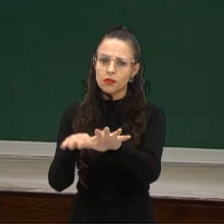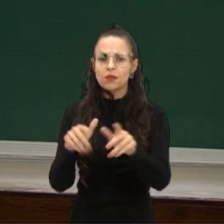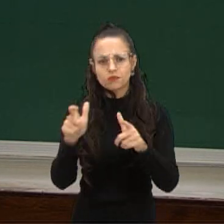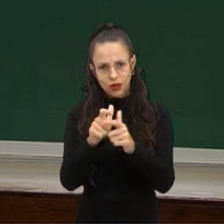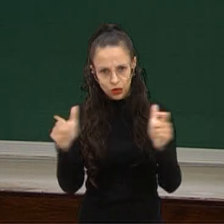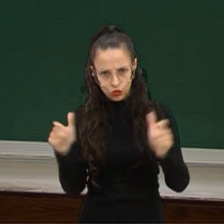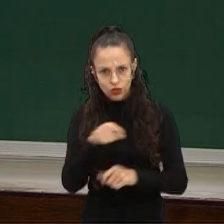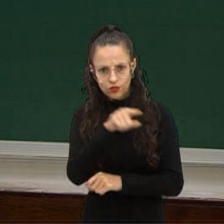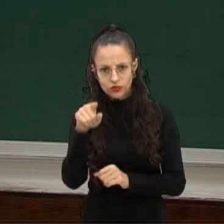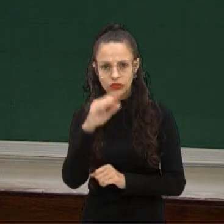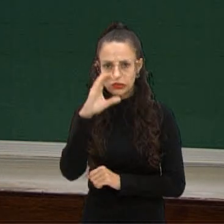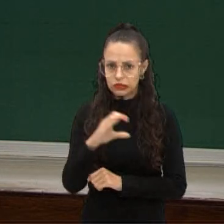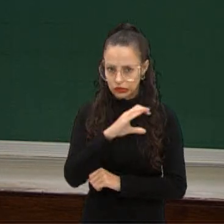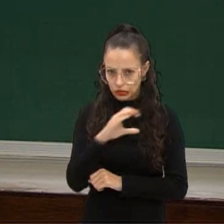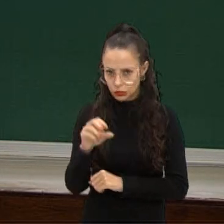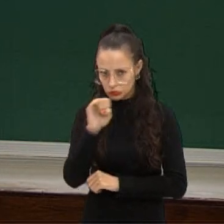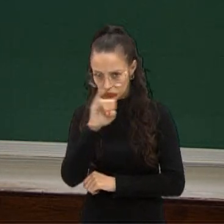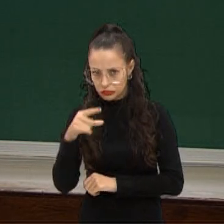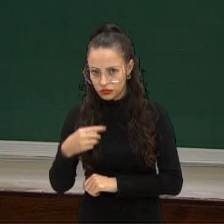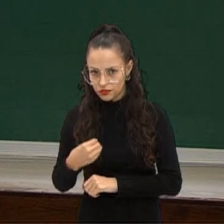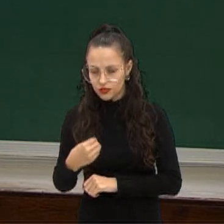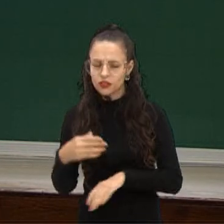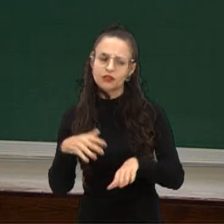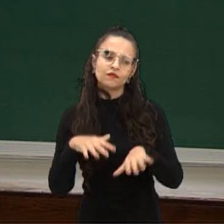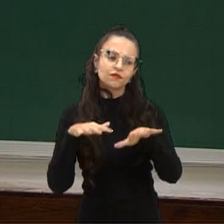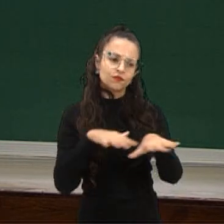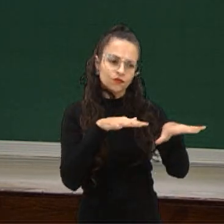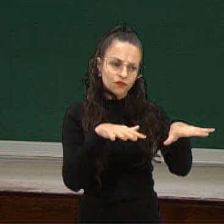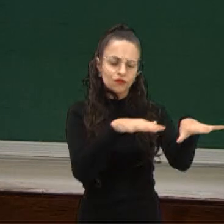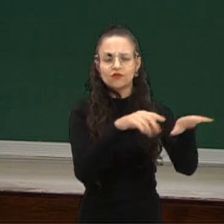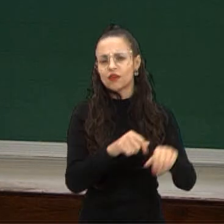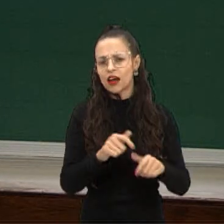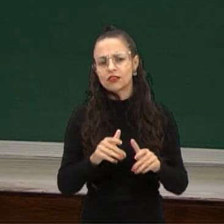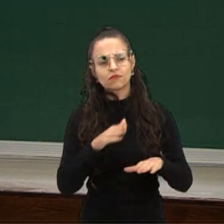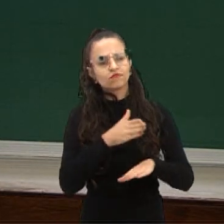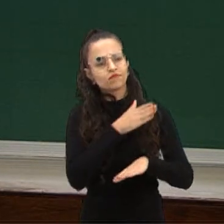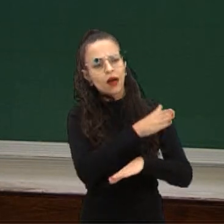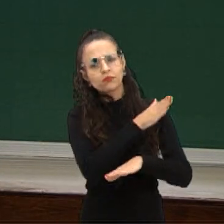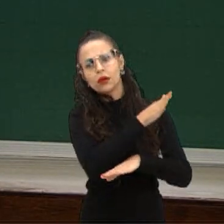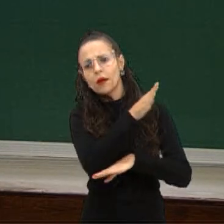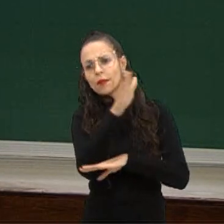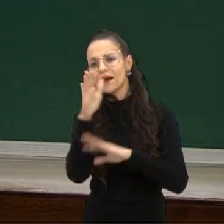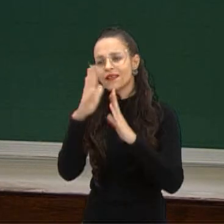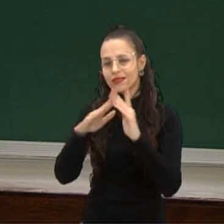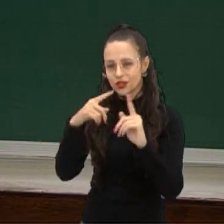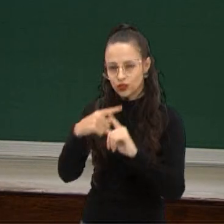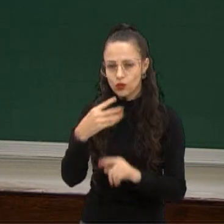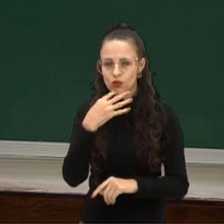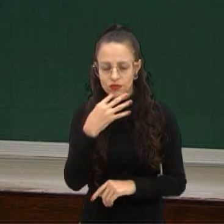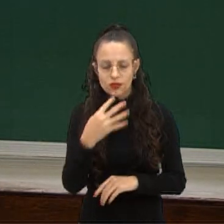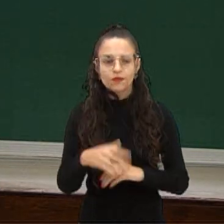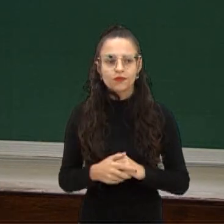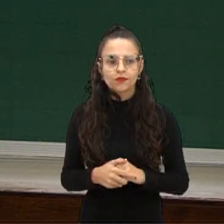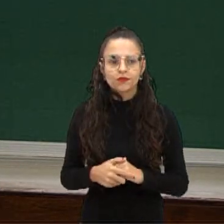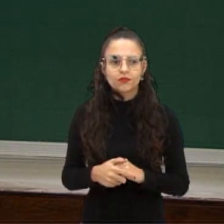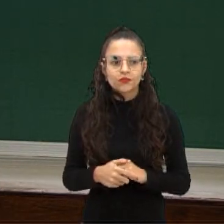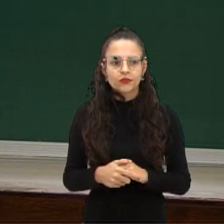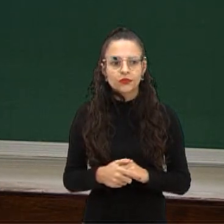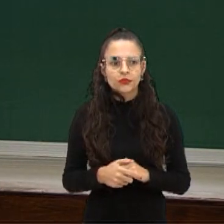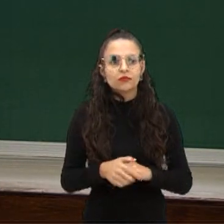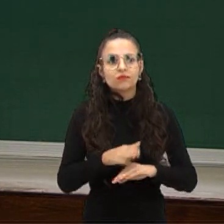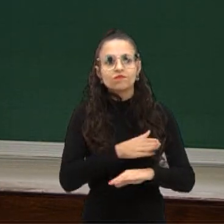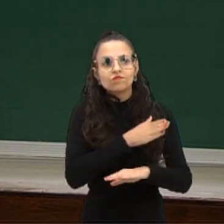que é católica, faz até hoje, em Basílica de Nossa Senhora Aparecida e outras, né? Então, ele perturbava as missas. Então, eles queriam